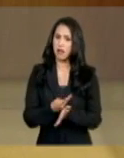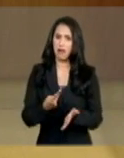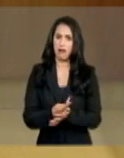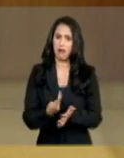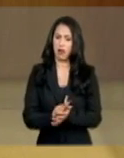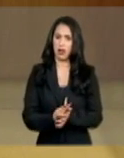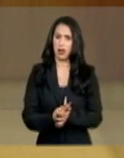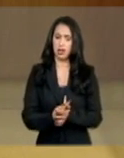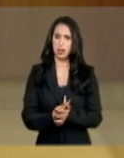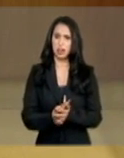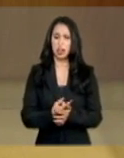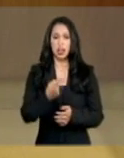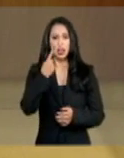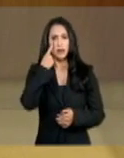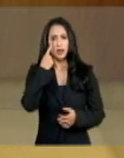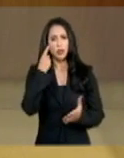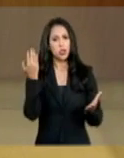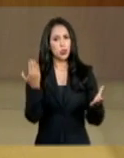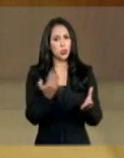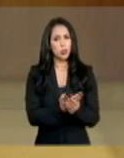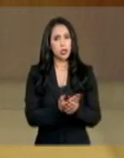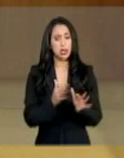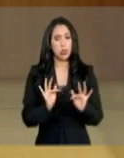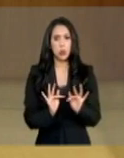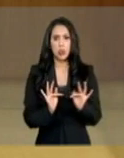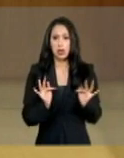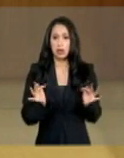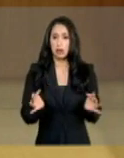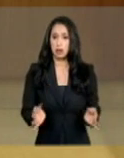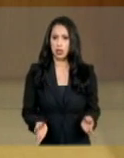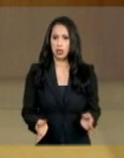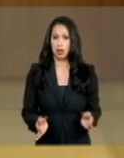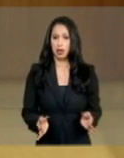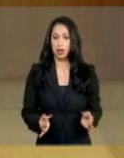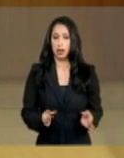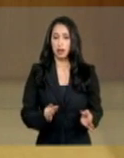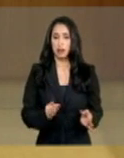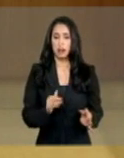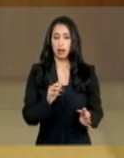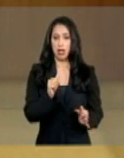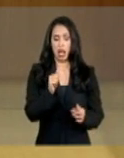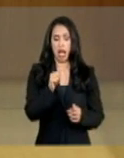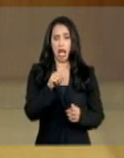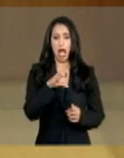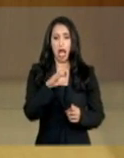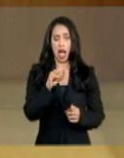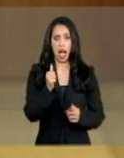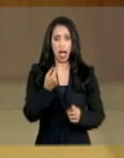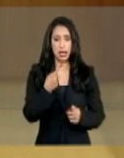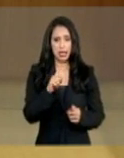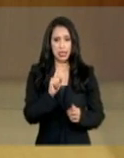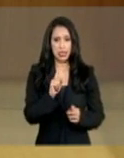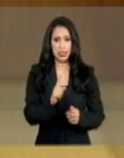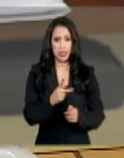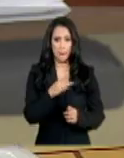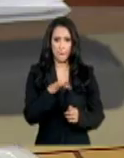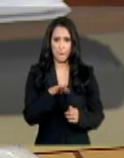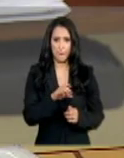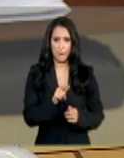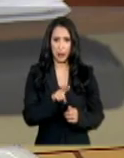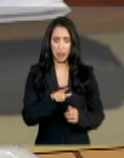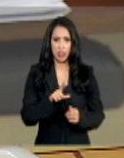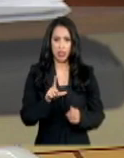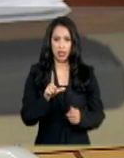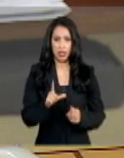um processo simples ação penal que chegou ao